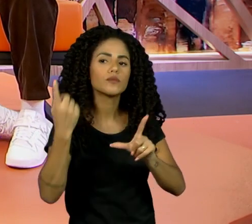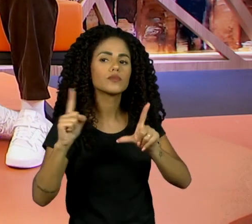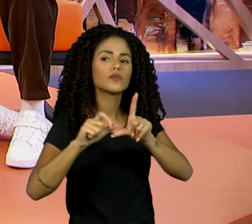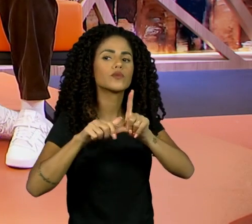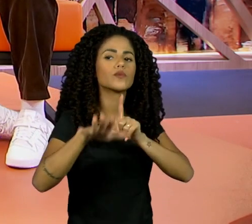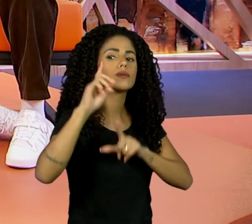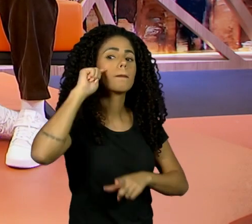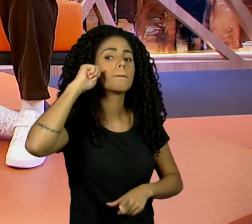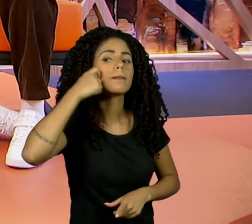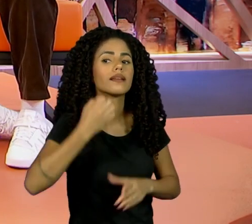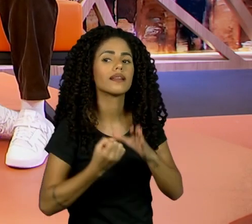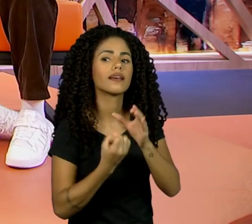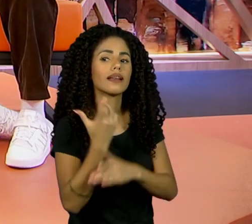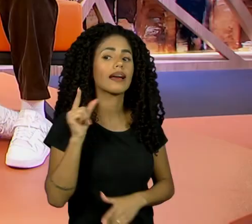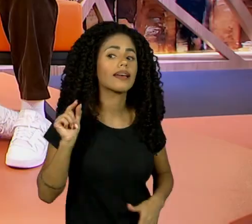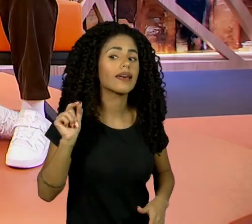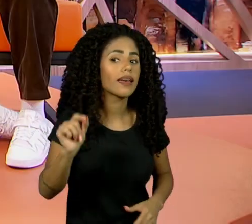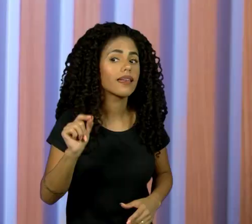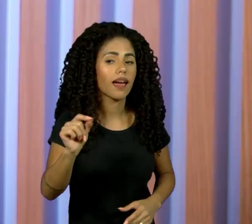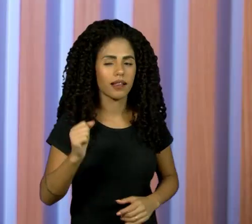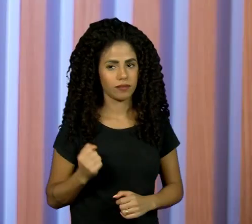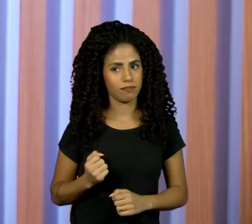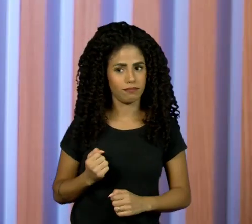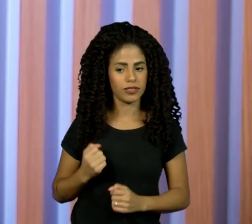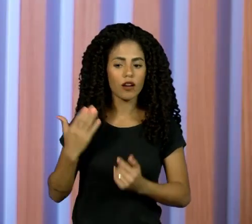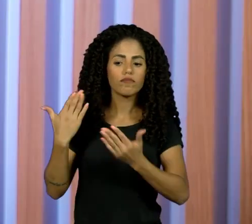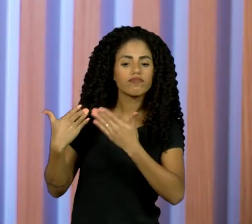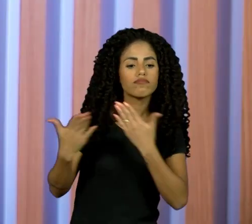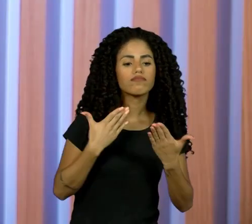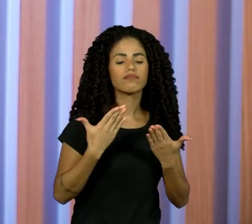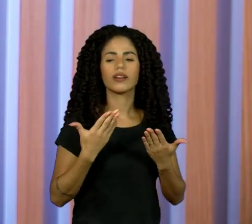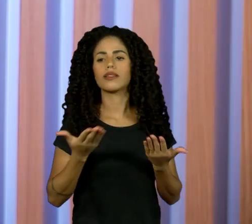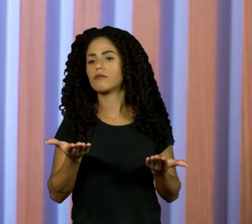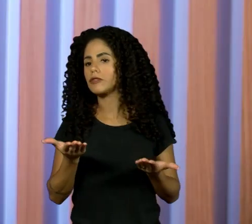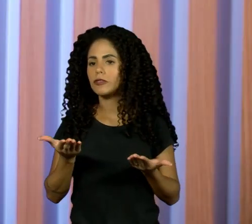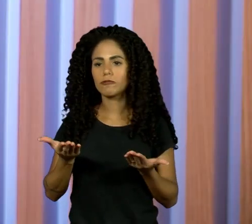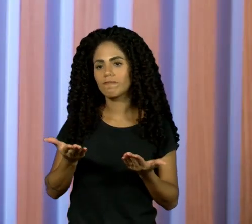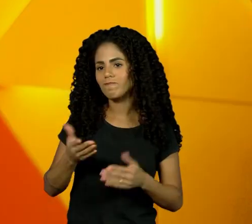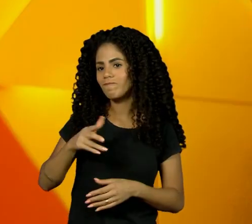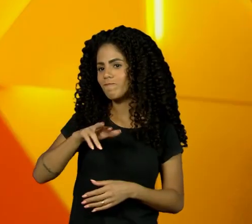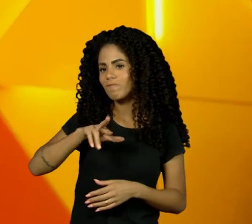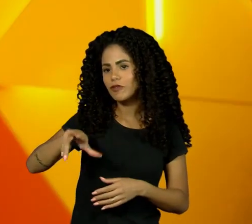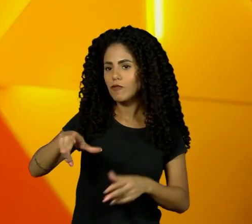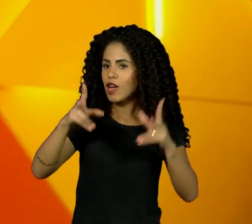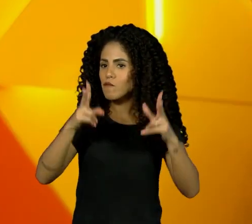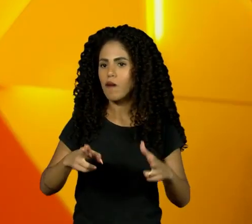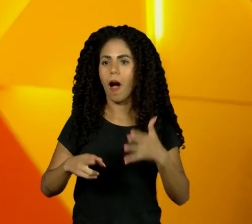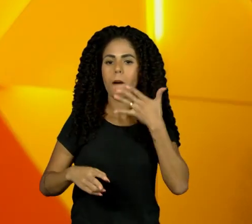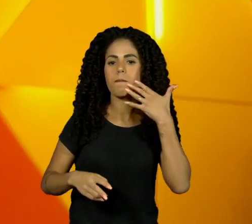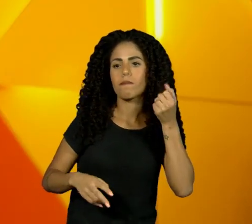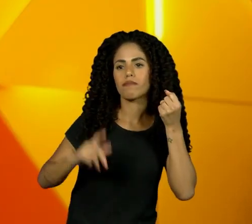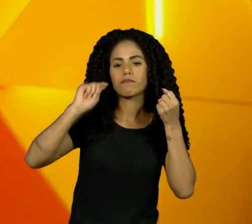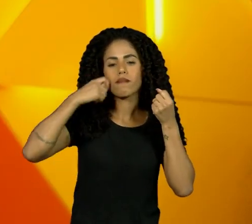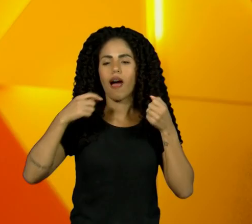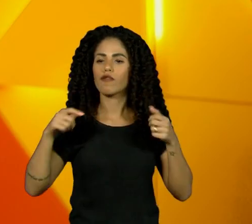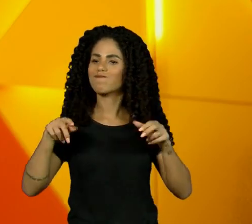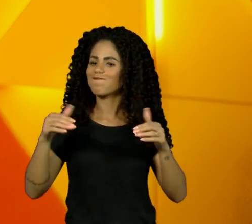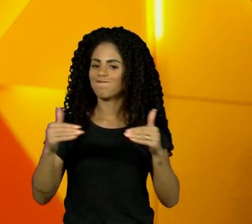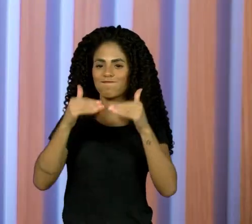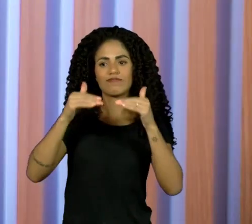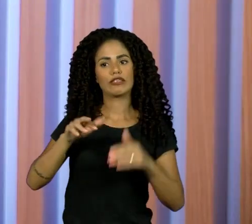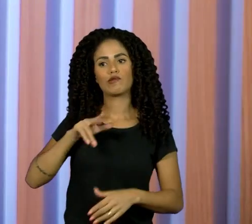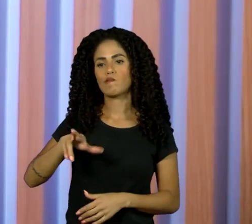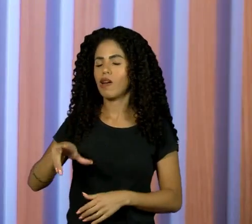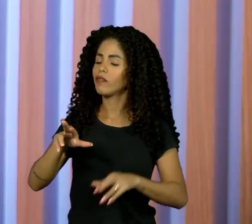realidade? E aí, por conta de tudo que a gente está discutindo, a gente sabe que eles ainda não estão nesse lugar. Não chegaram Exato. ainda, mas nós estamos lutando para que cheguem,